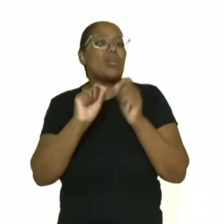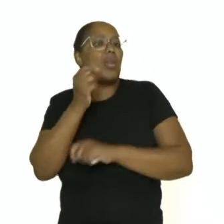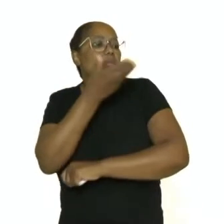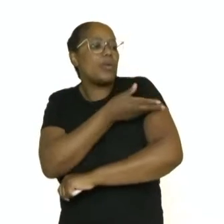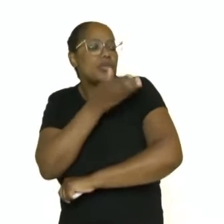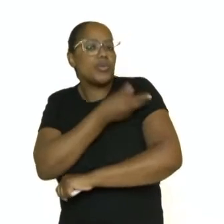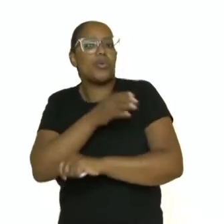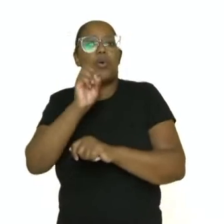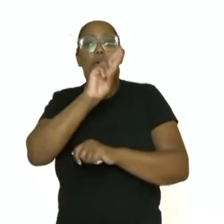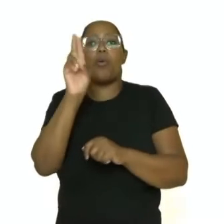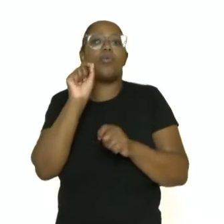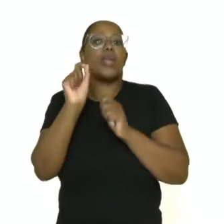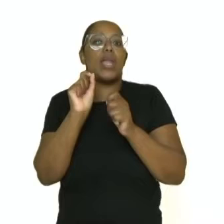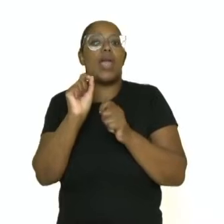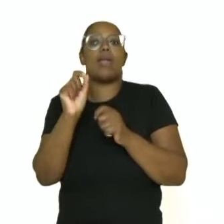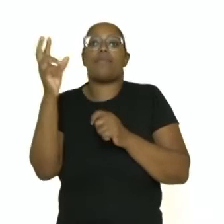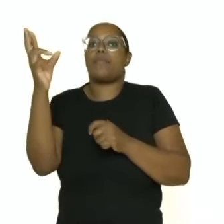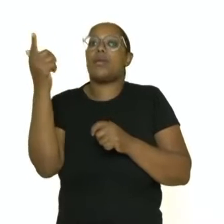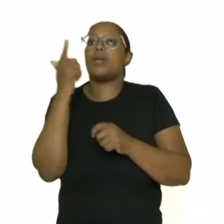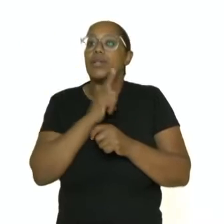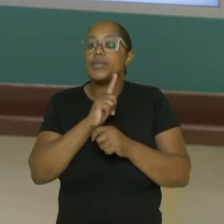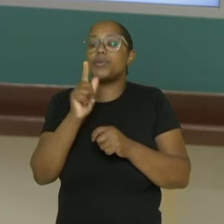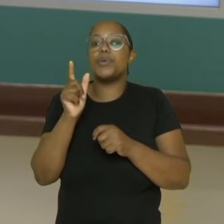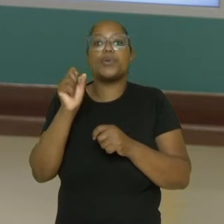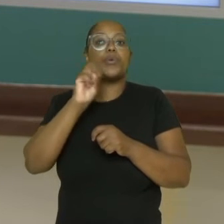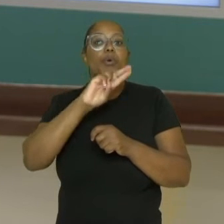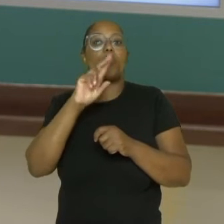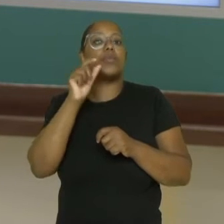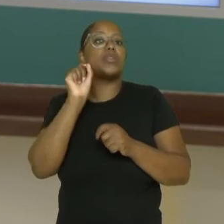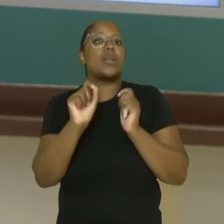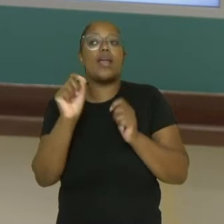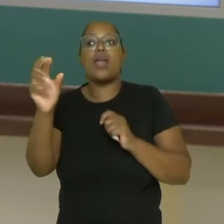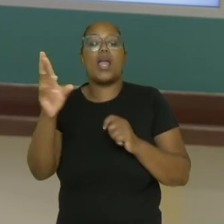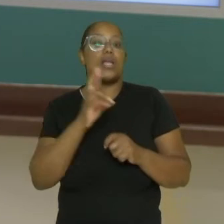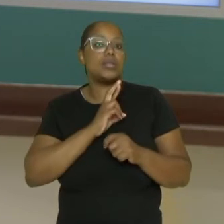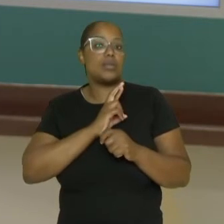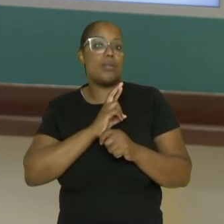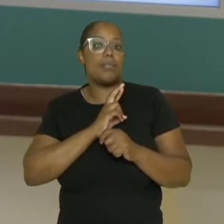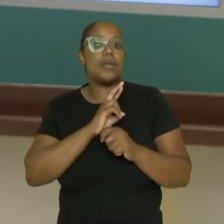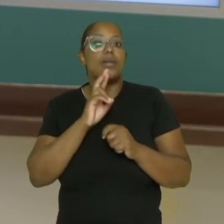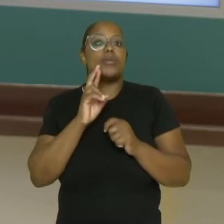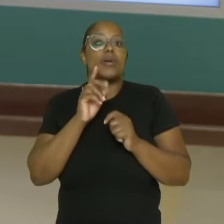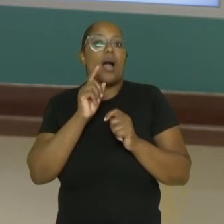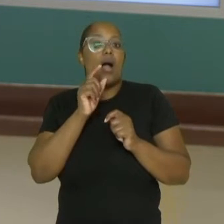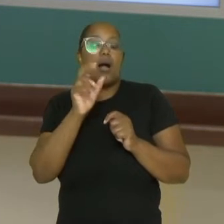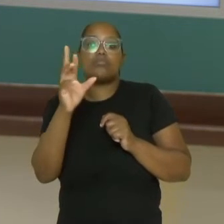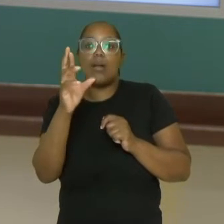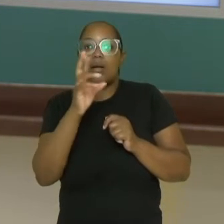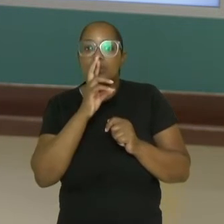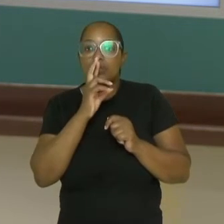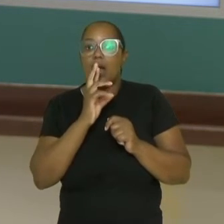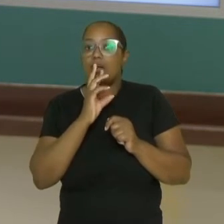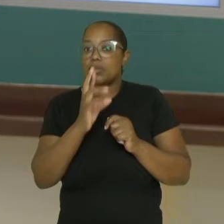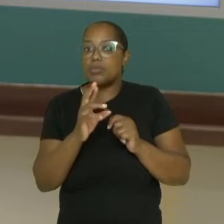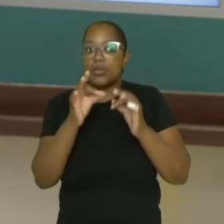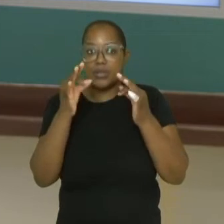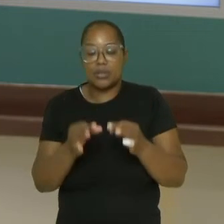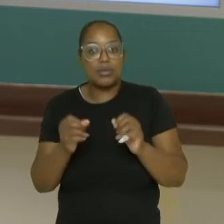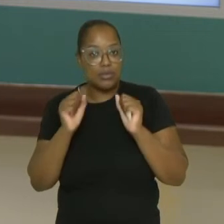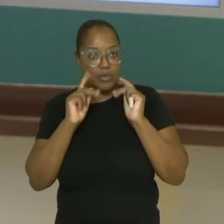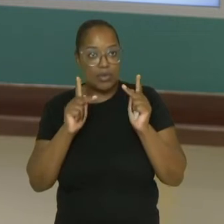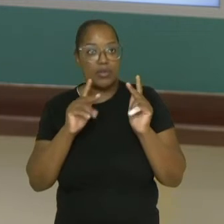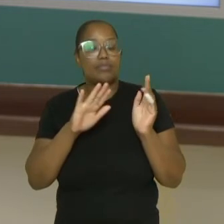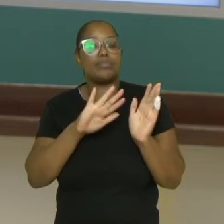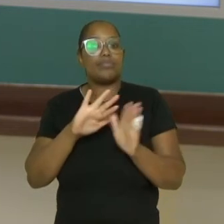ou sofreu ação é chamada de sujeito da oração. Beleza?